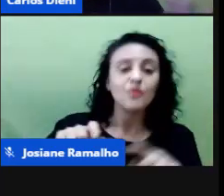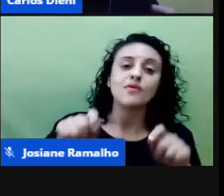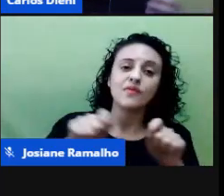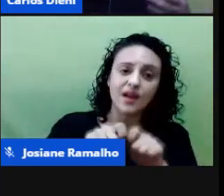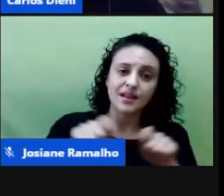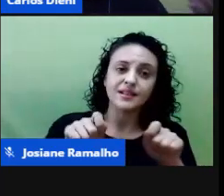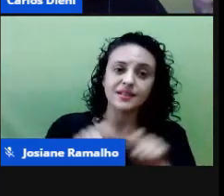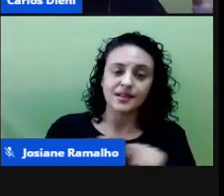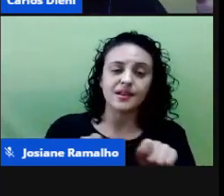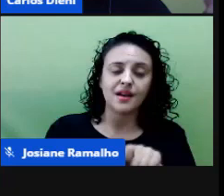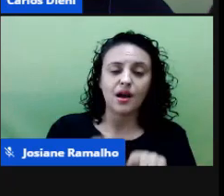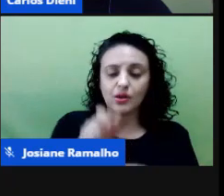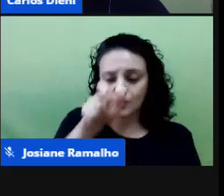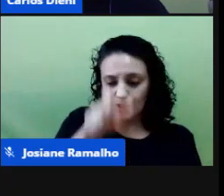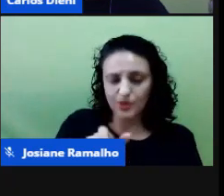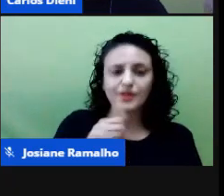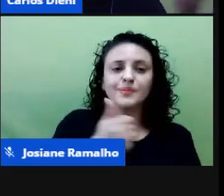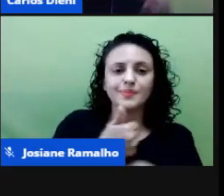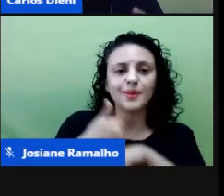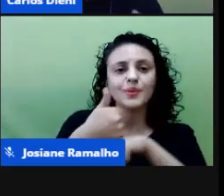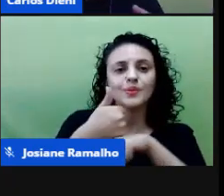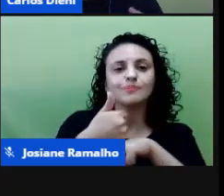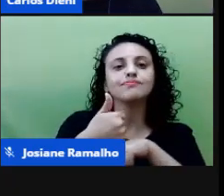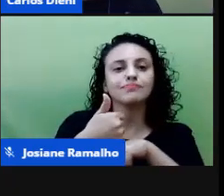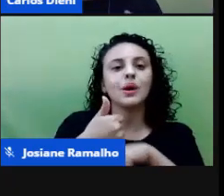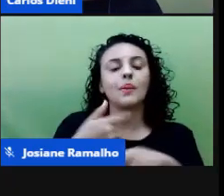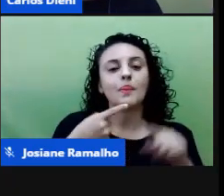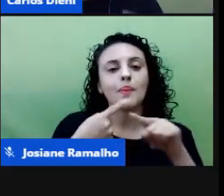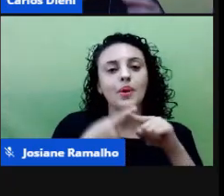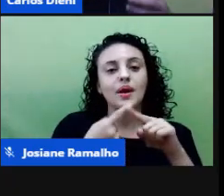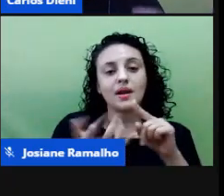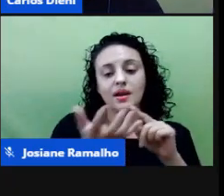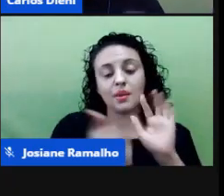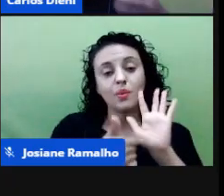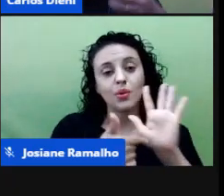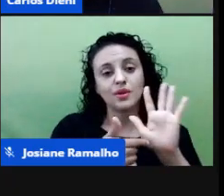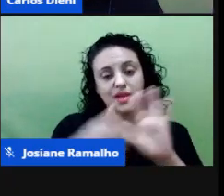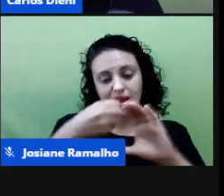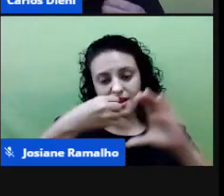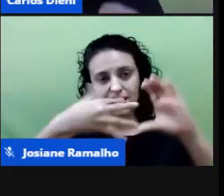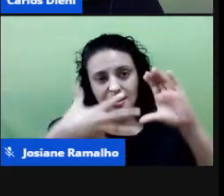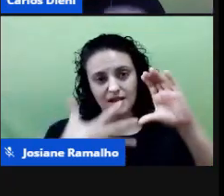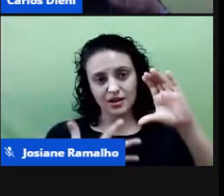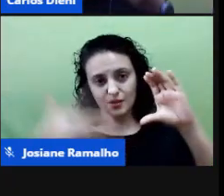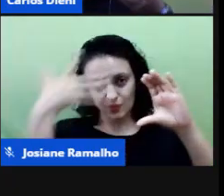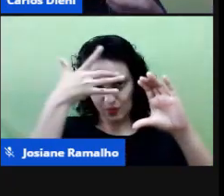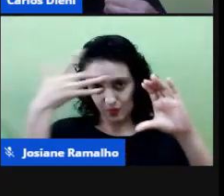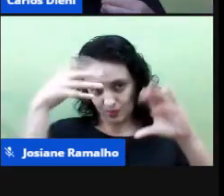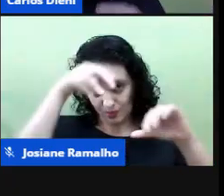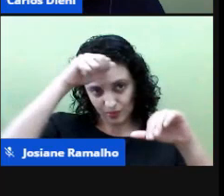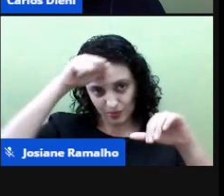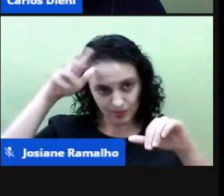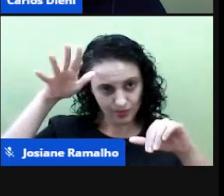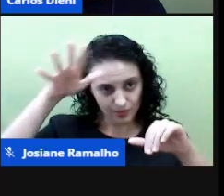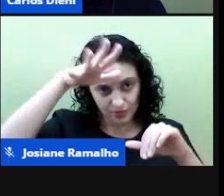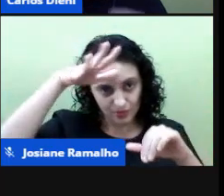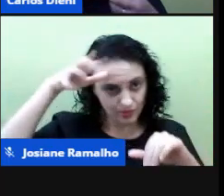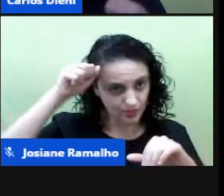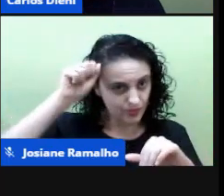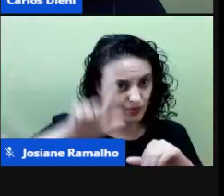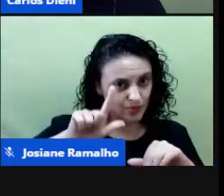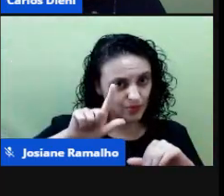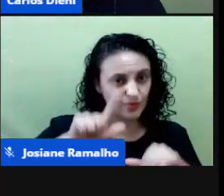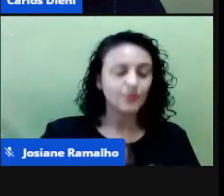alguém de fora? Por que colocar alguém que não tem nossa cara para fazer nosso cinema? Vamos ser a gente que vai produzir